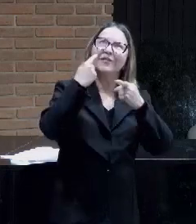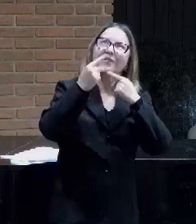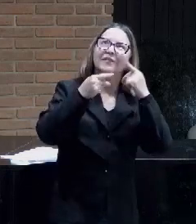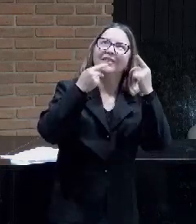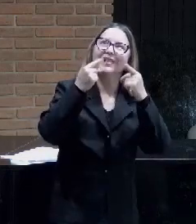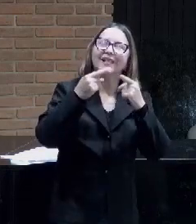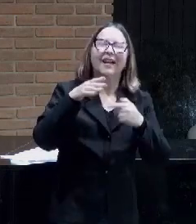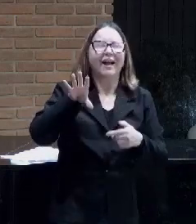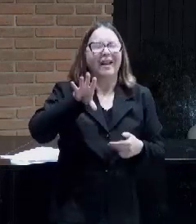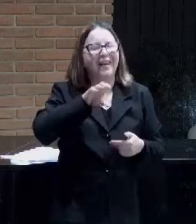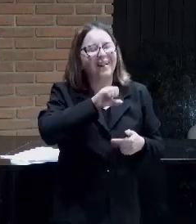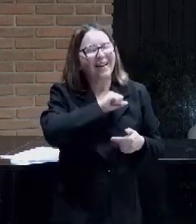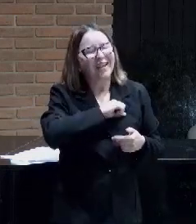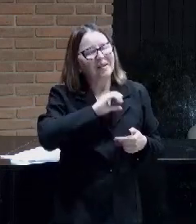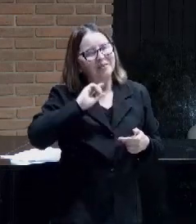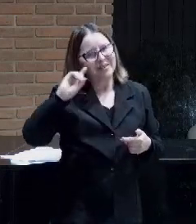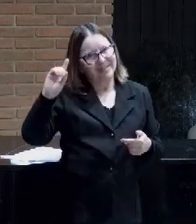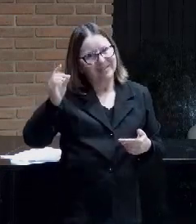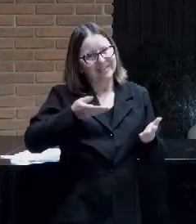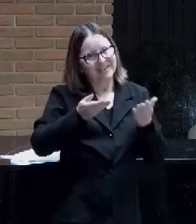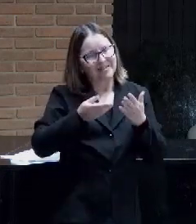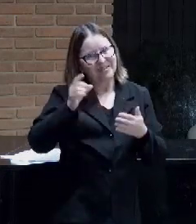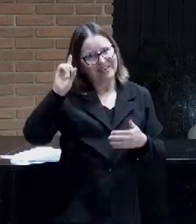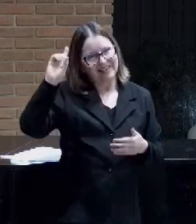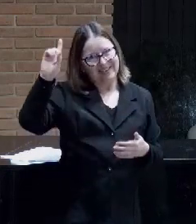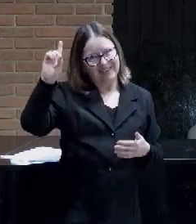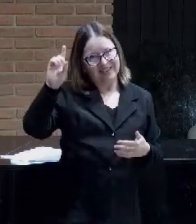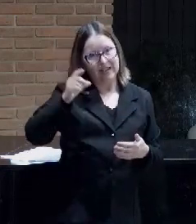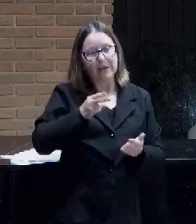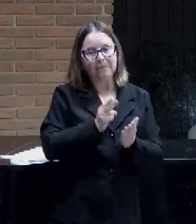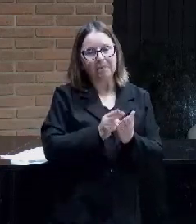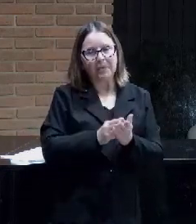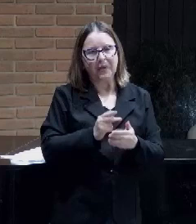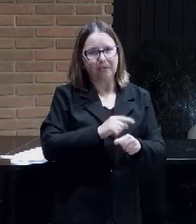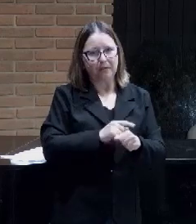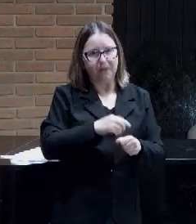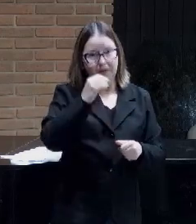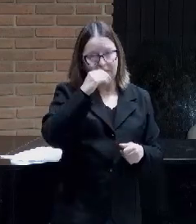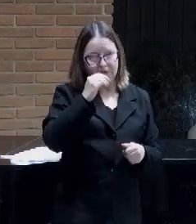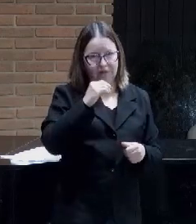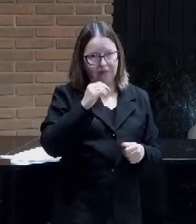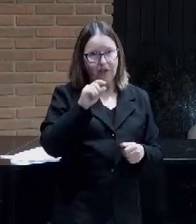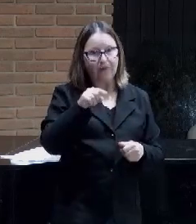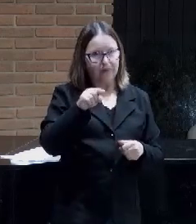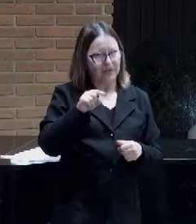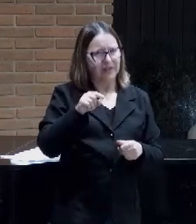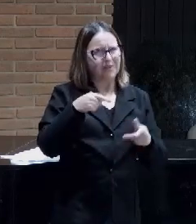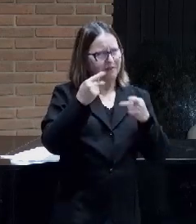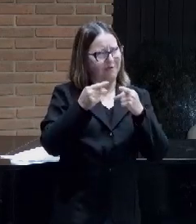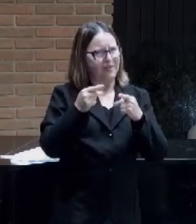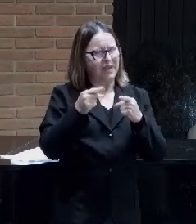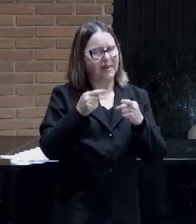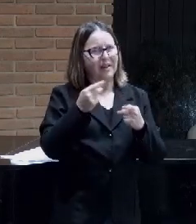servi-lo, mesmo que às vezes estamos fracos e que não nos sentimos assim. Você não faz isso com a sua esposa? Você não fala, eu te amo?